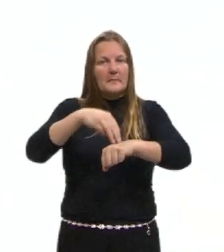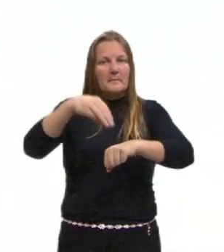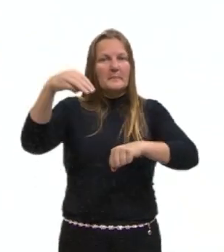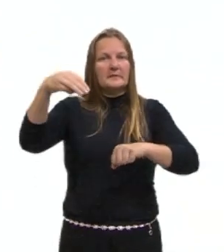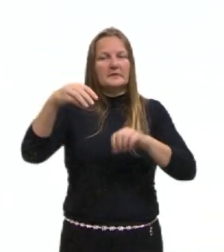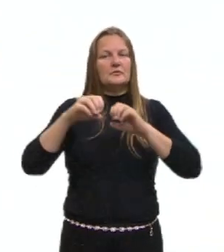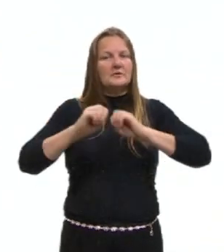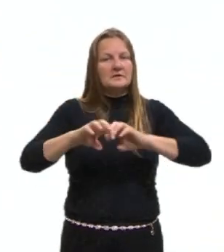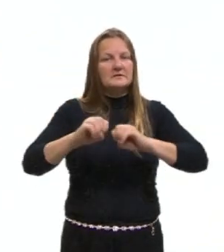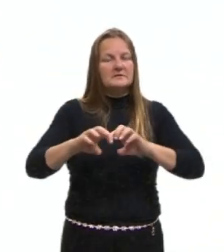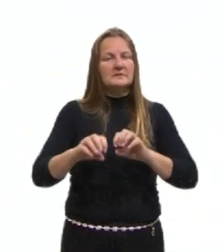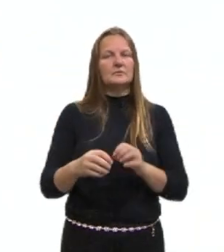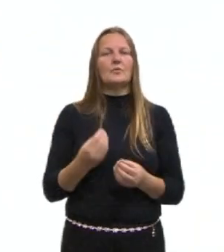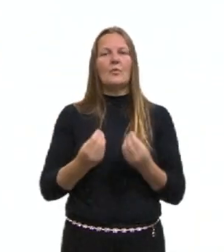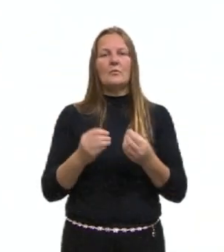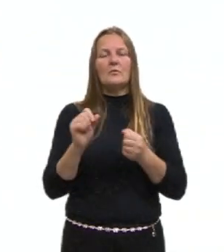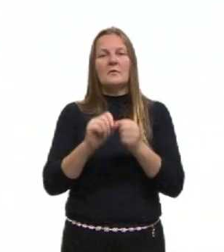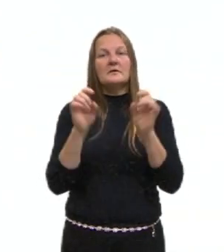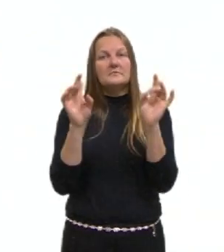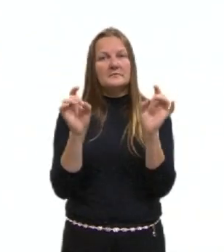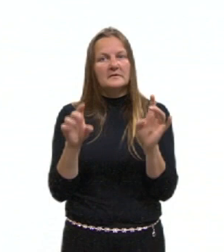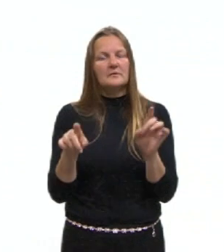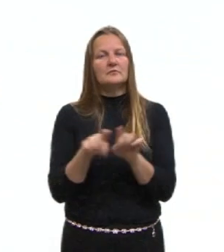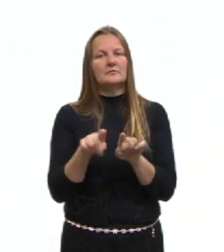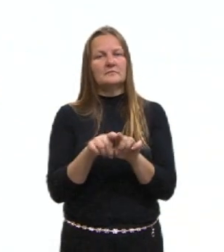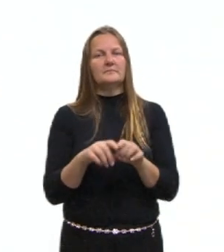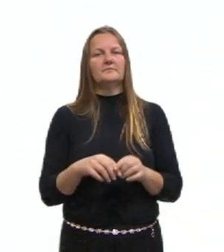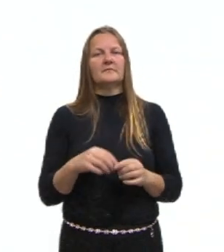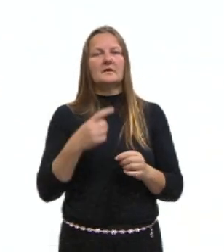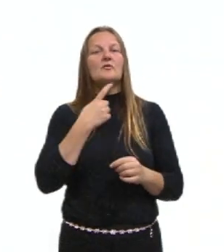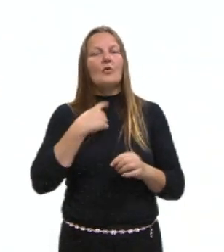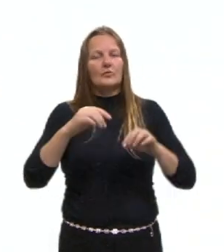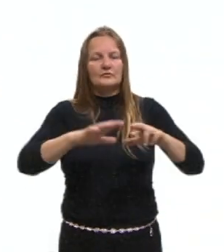ciências exatas, né, bem específico também para a área que eu